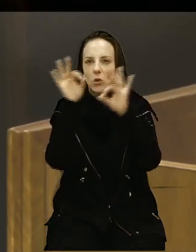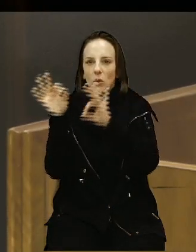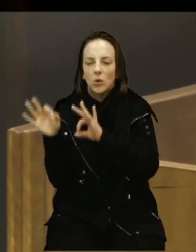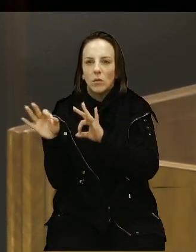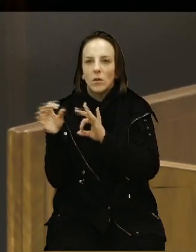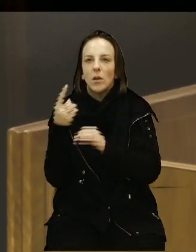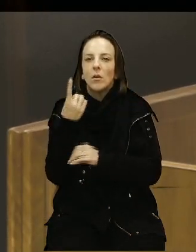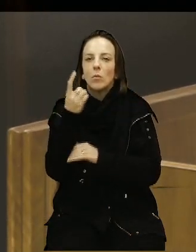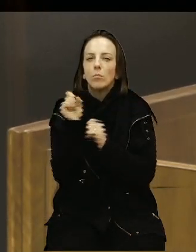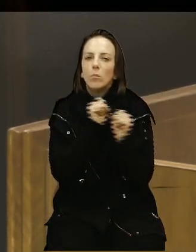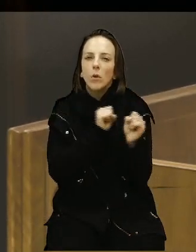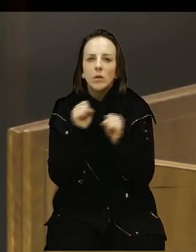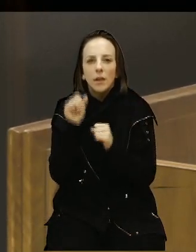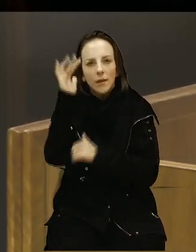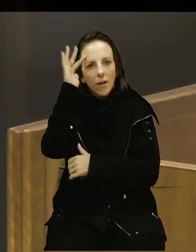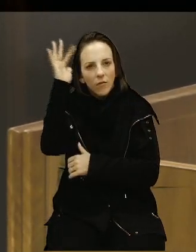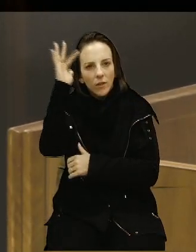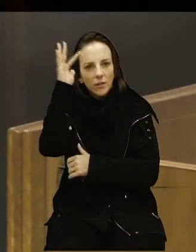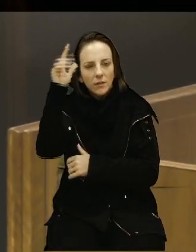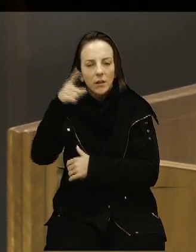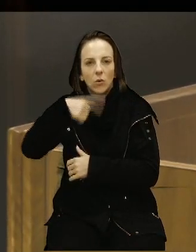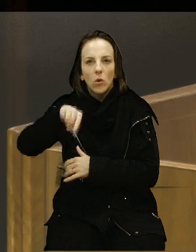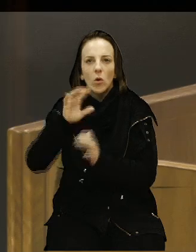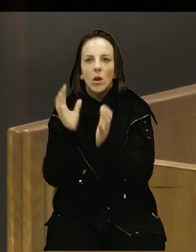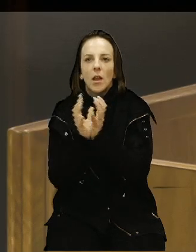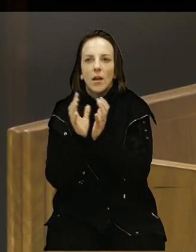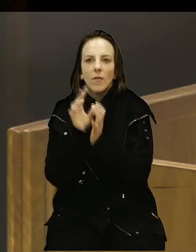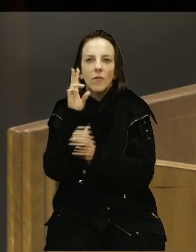que nossos nobres colegas vereadores prestem atenção.